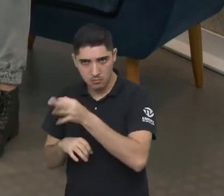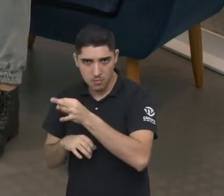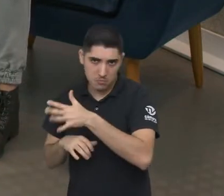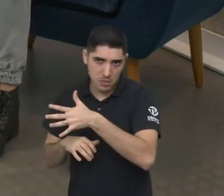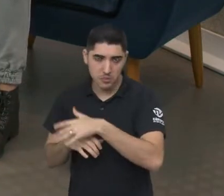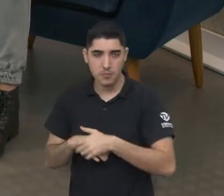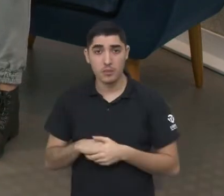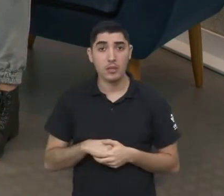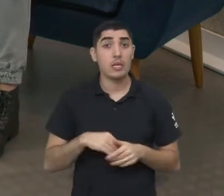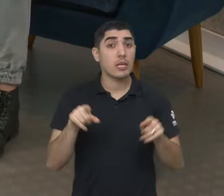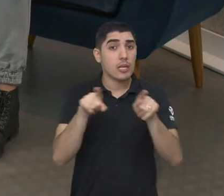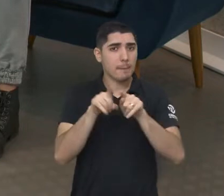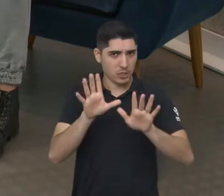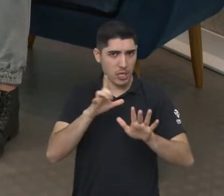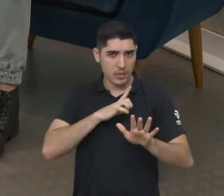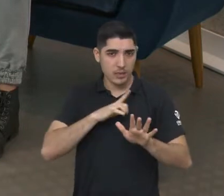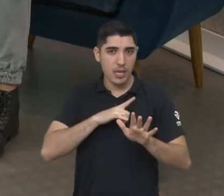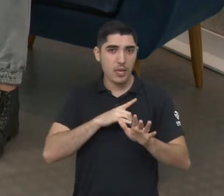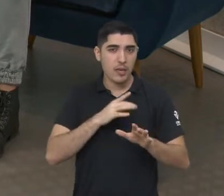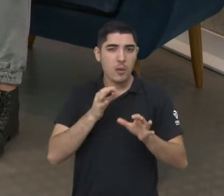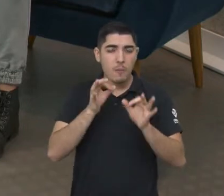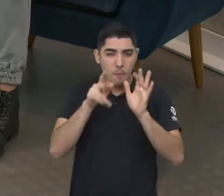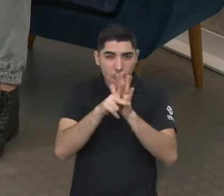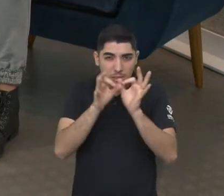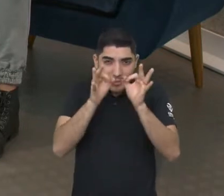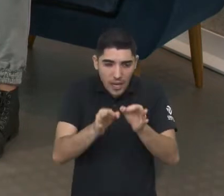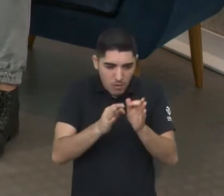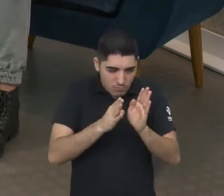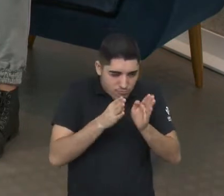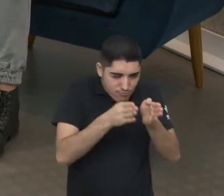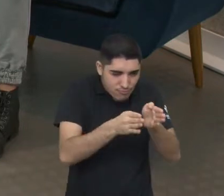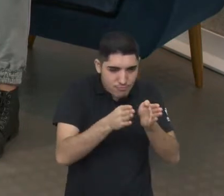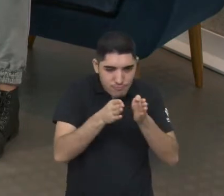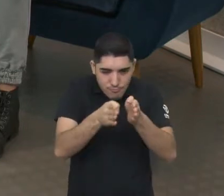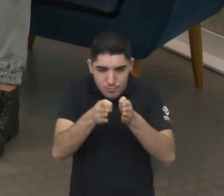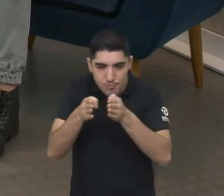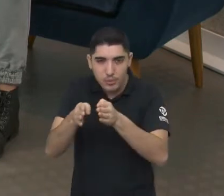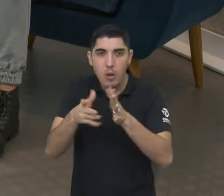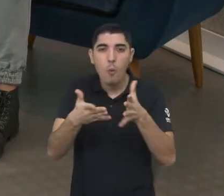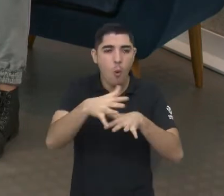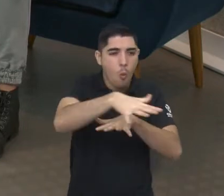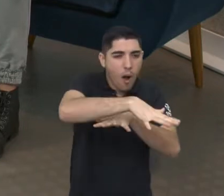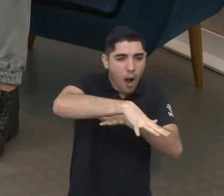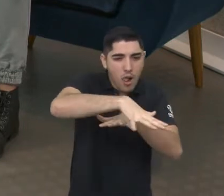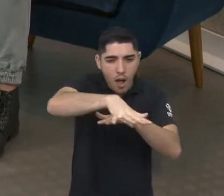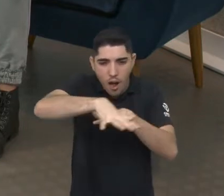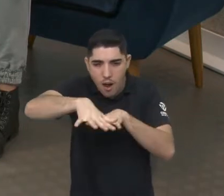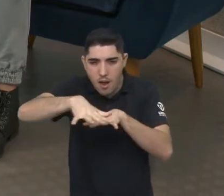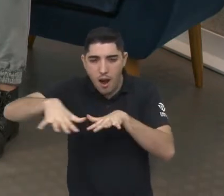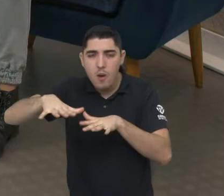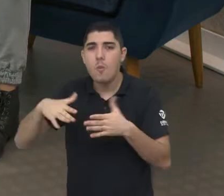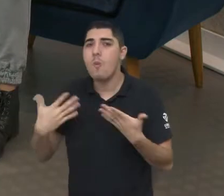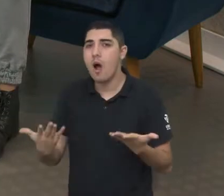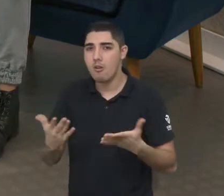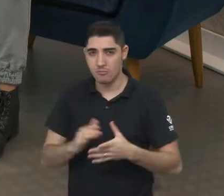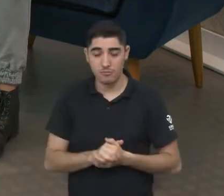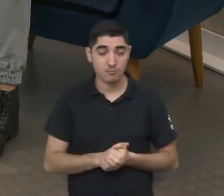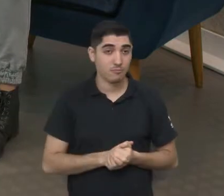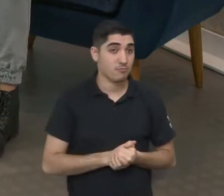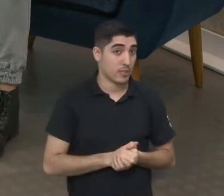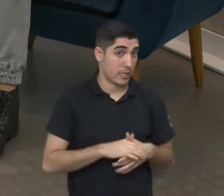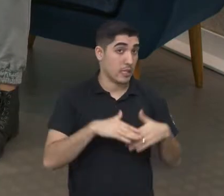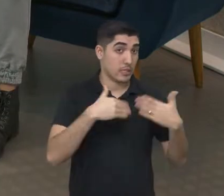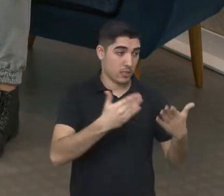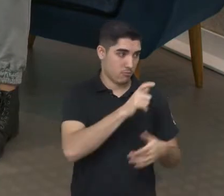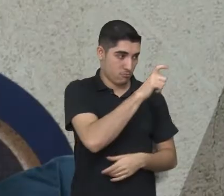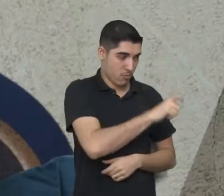já tem um fundamento, um caminho para o psicólogo? É isso, assim, as áreas? Sim. Sim. Durante a formação,